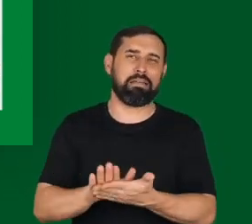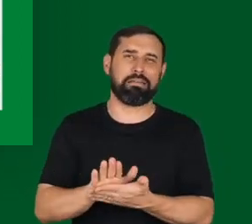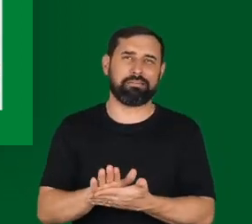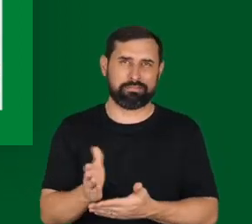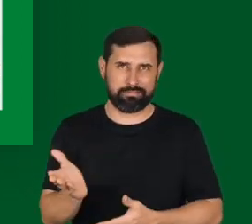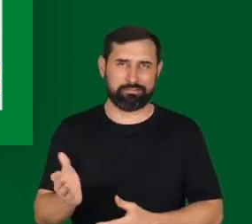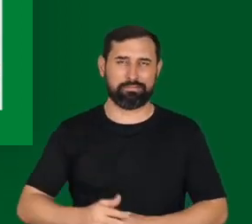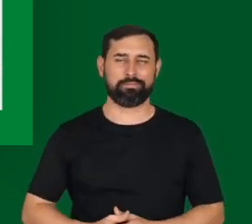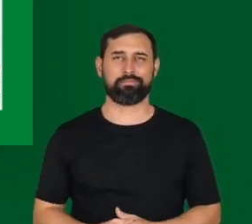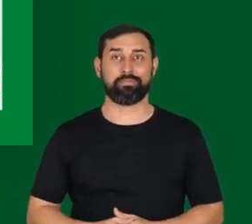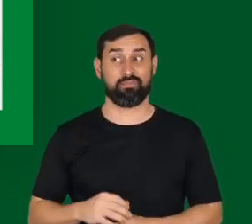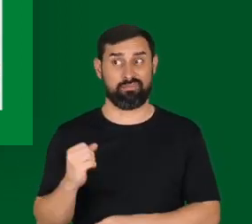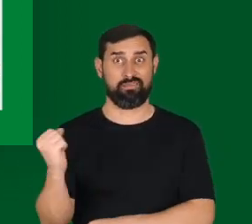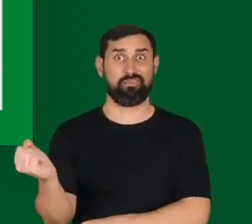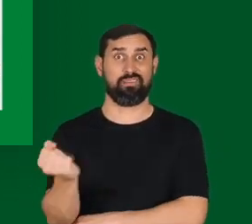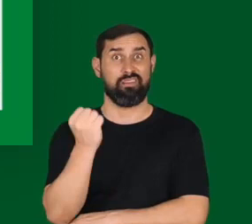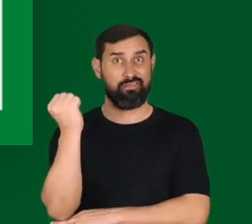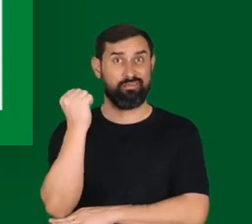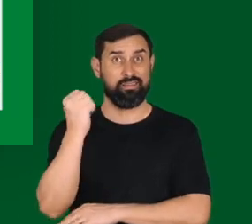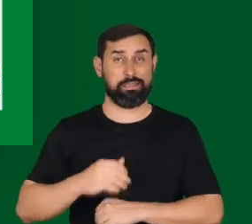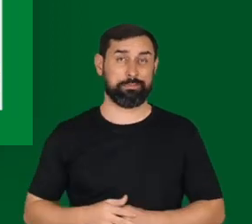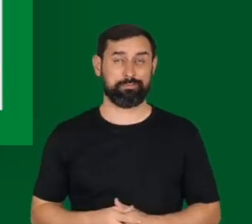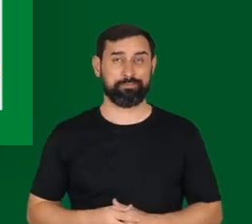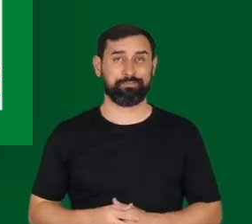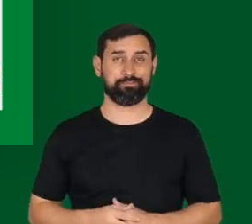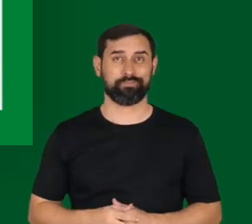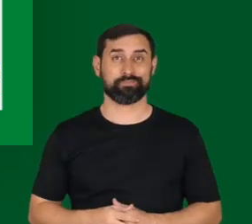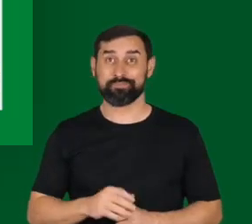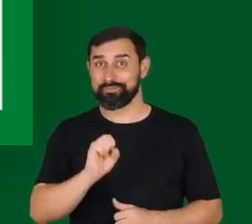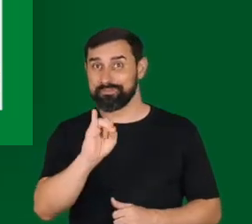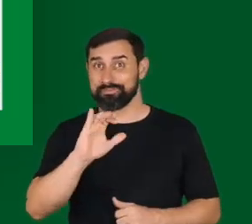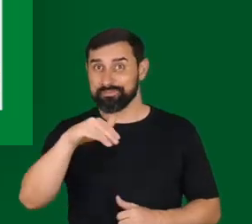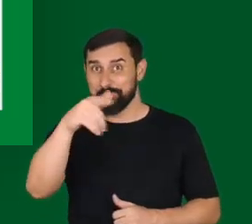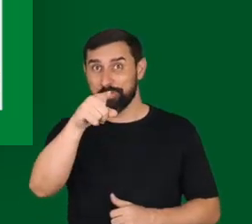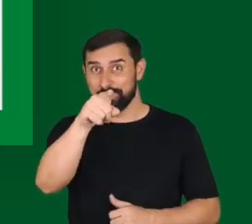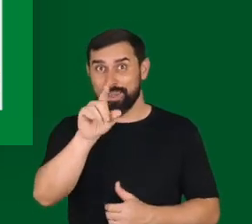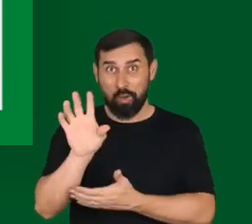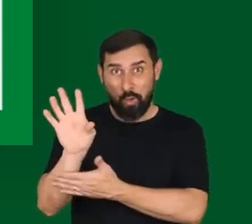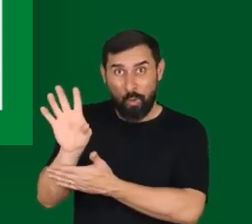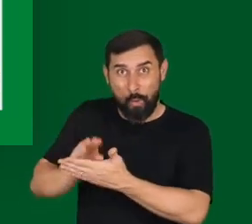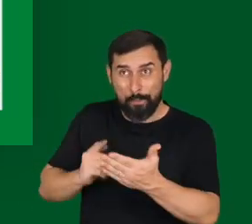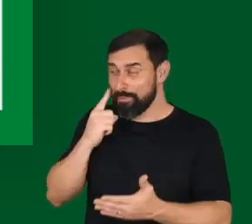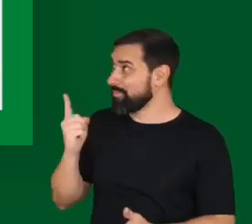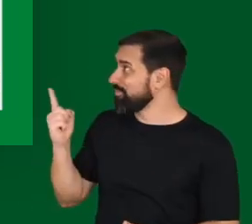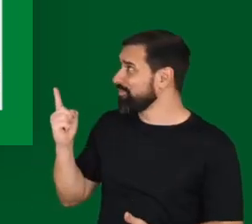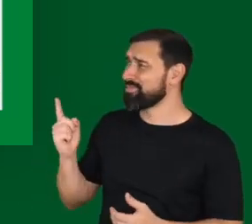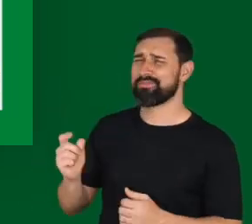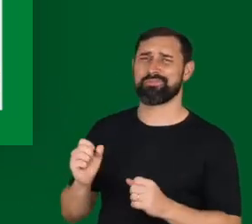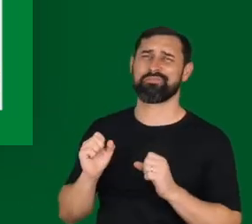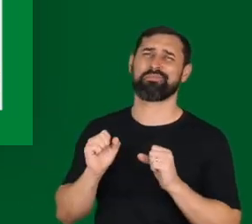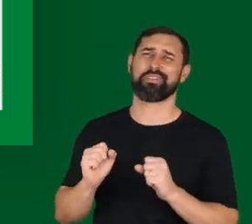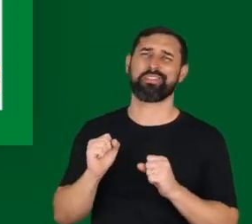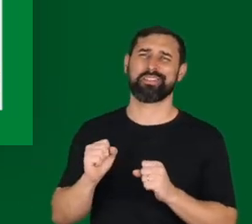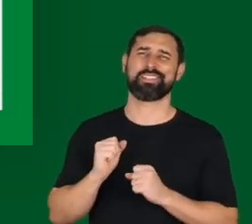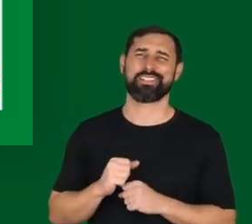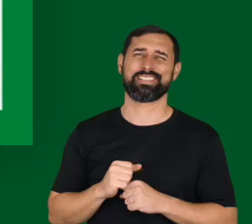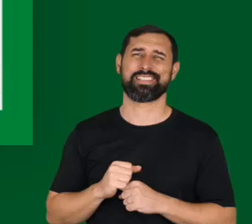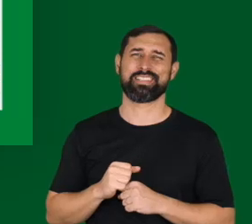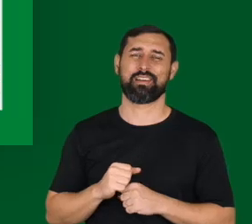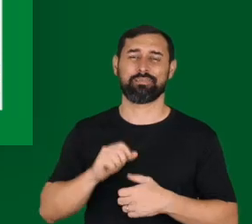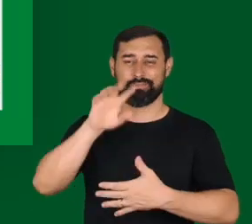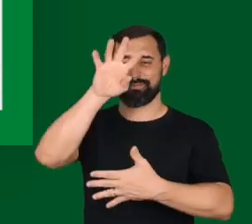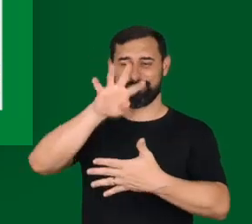ausente. Então, é um paciente muito, muito grave. E aí eu tenho, até quem quiser fazer um print dessa